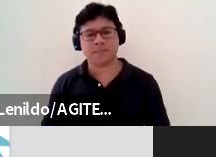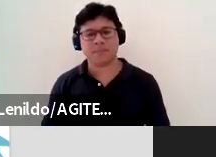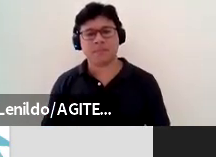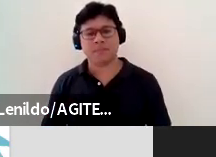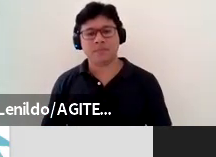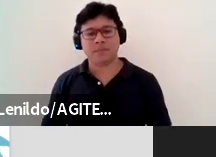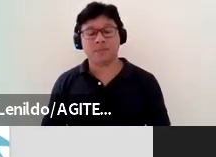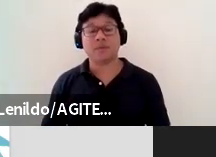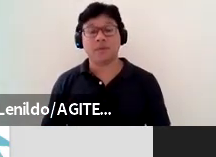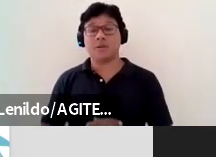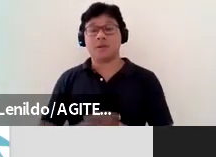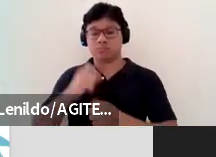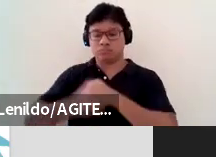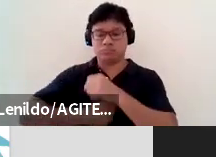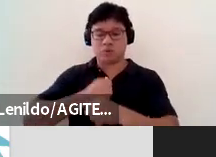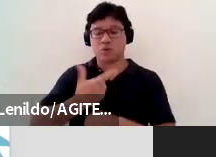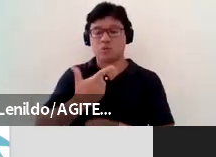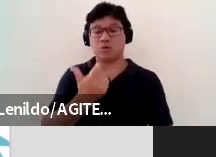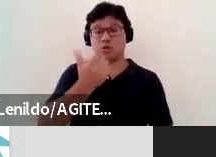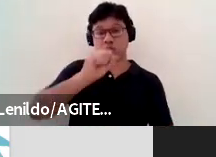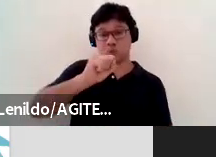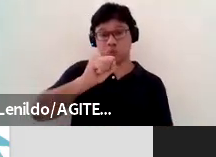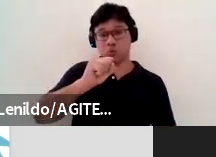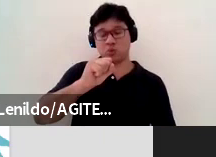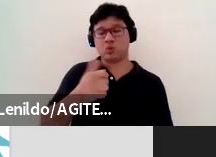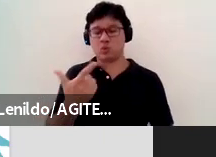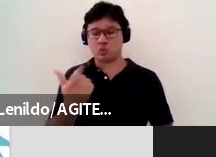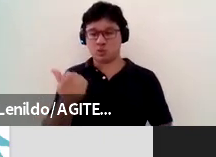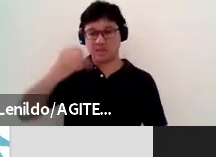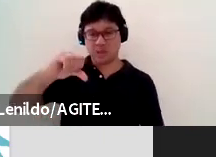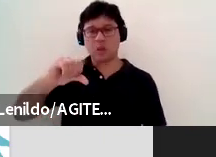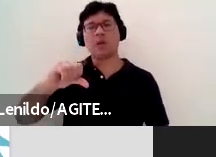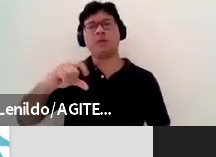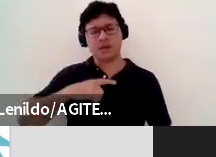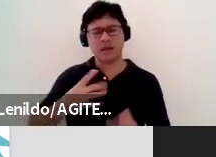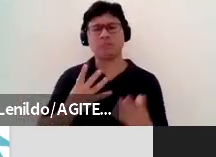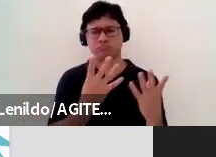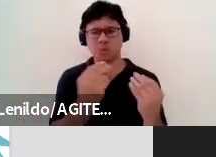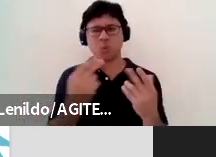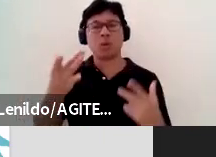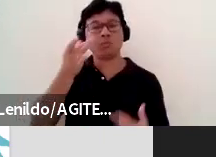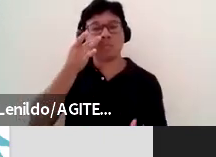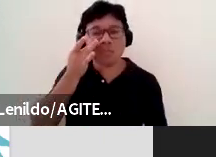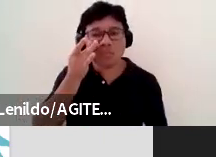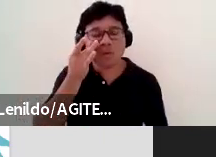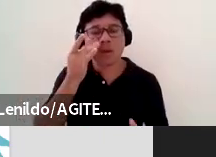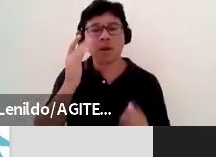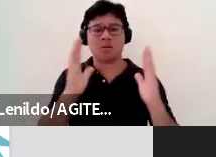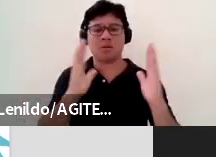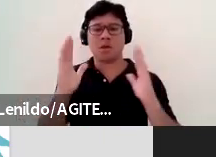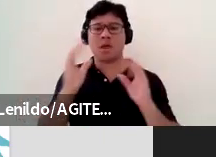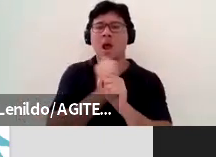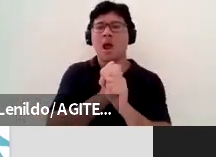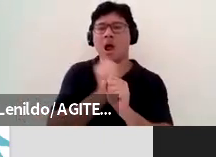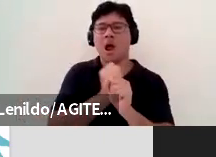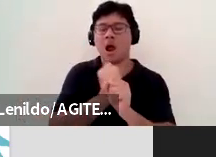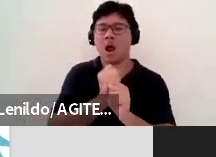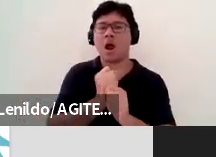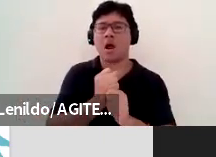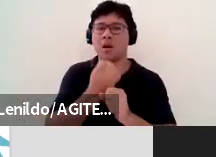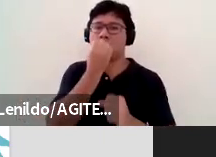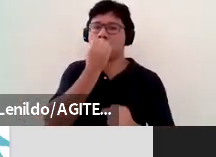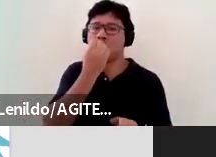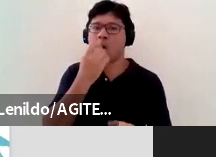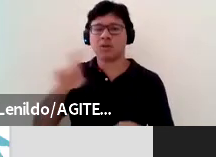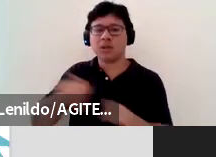Então, 2018, 2019, a gente fez muita coisa presencial, né? Foi um ano muito rico e de consolidação para a